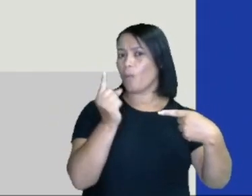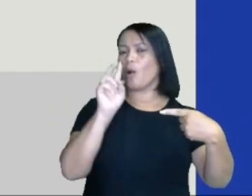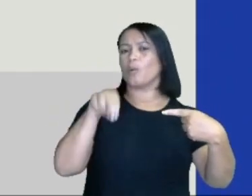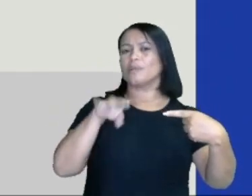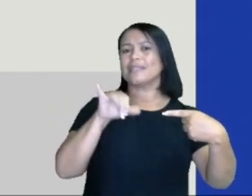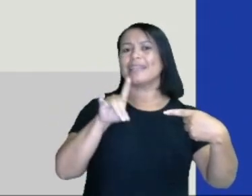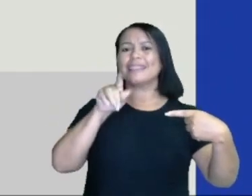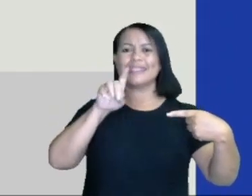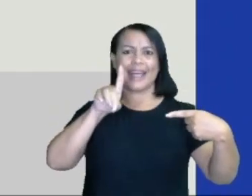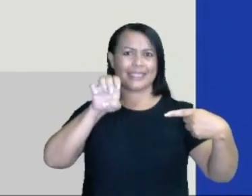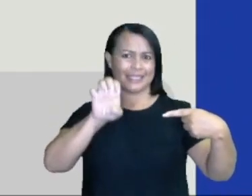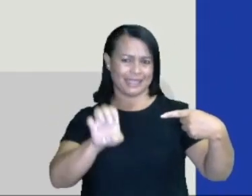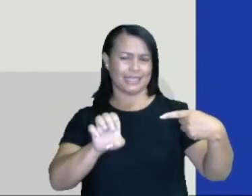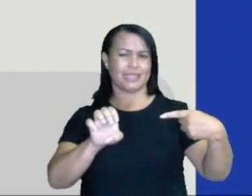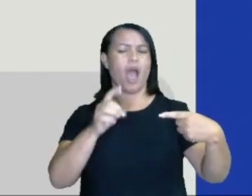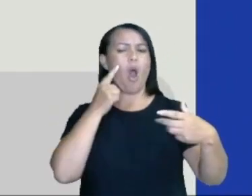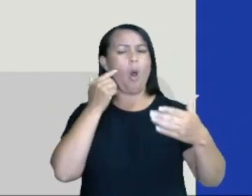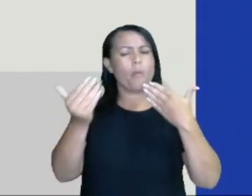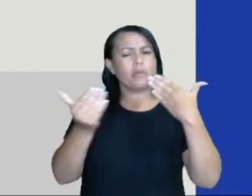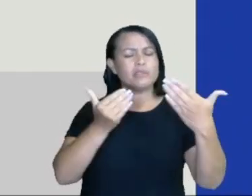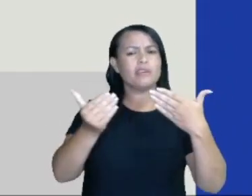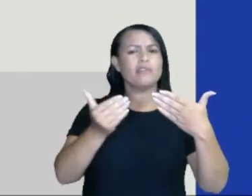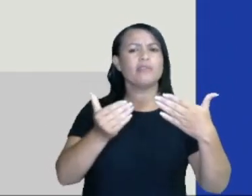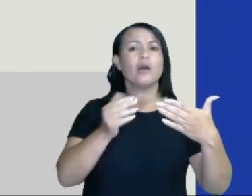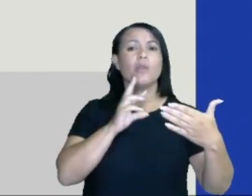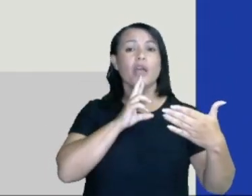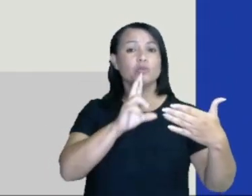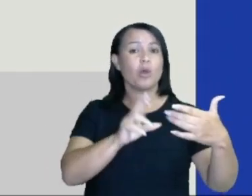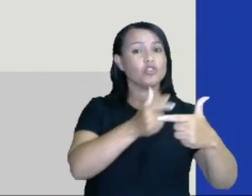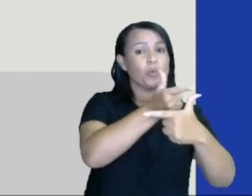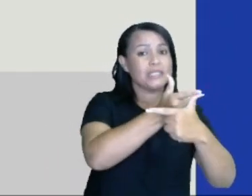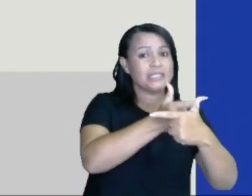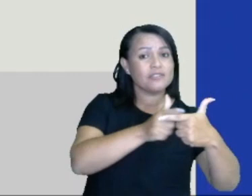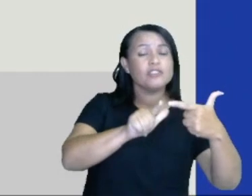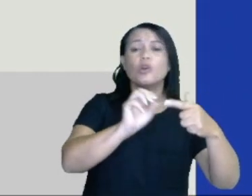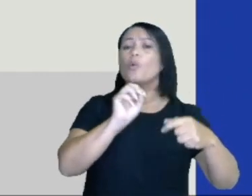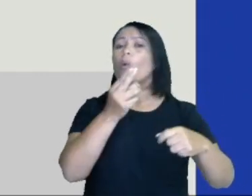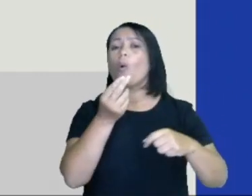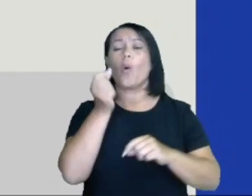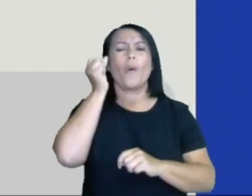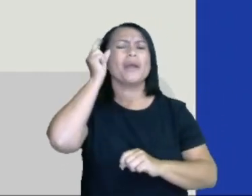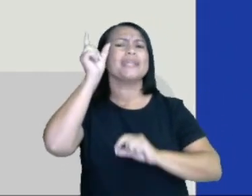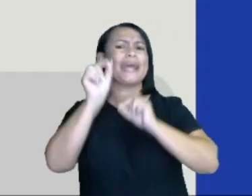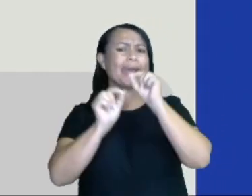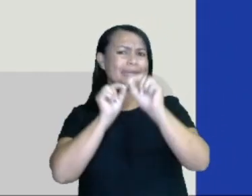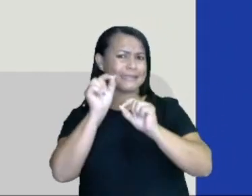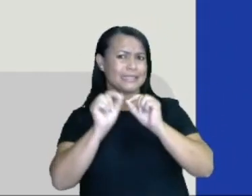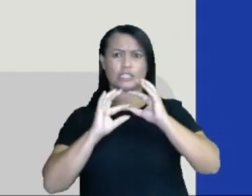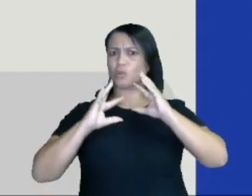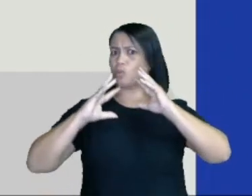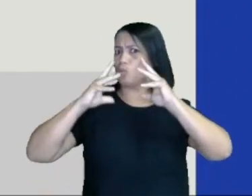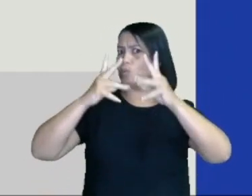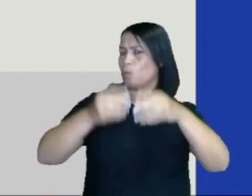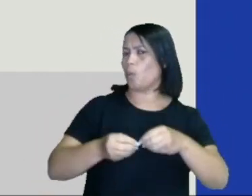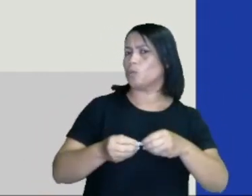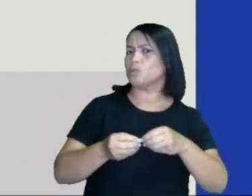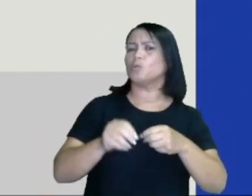associando-as ao resultado de uma divisão ou a ideia de parte de um